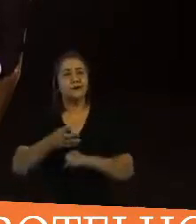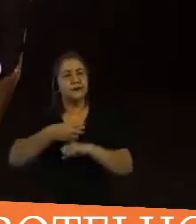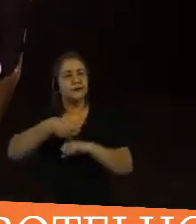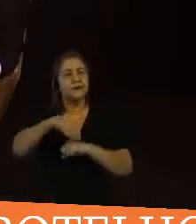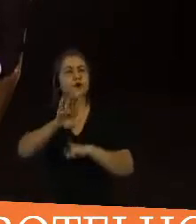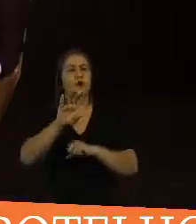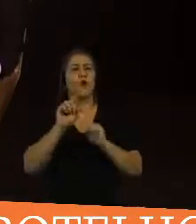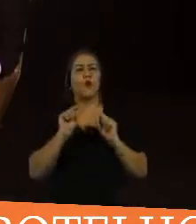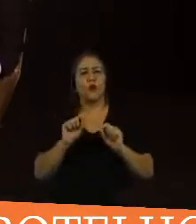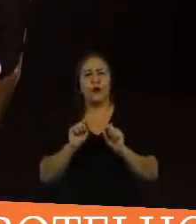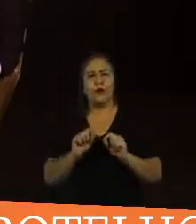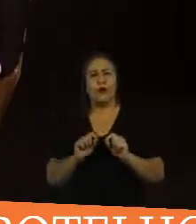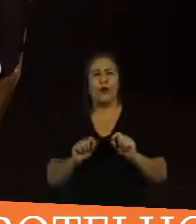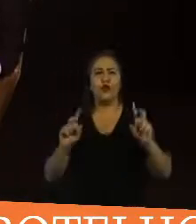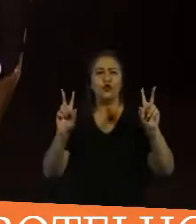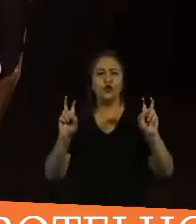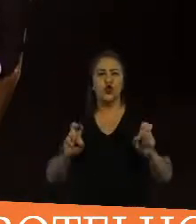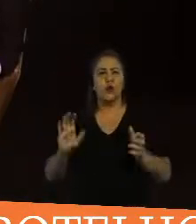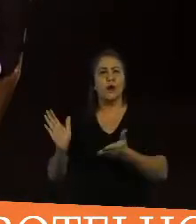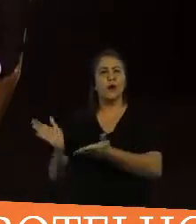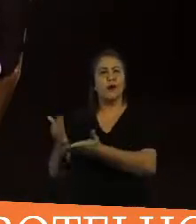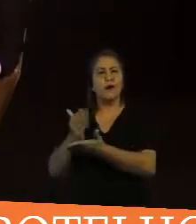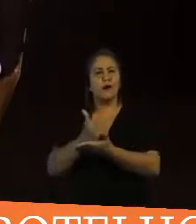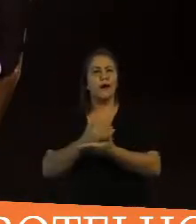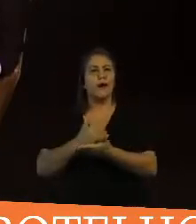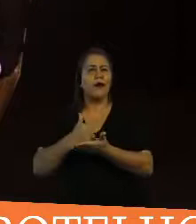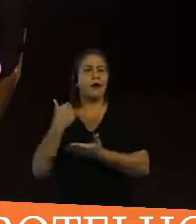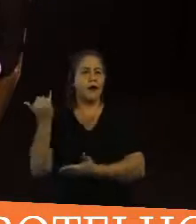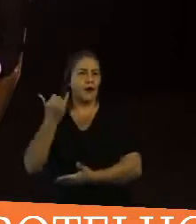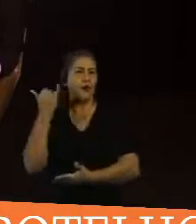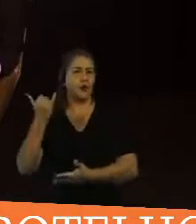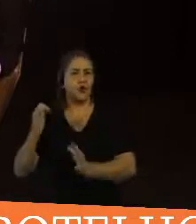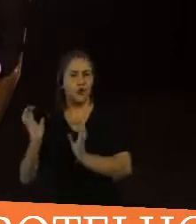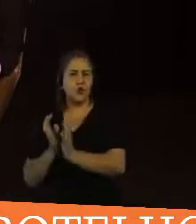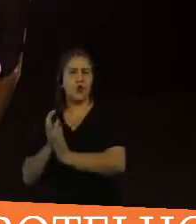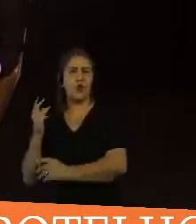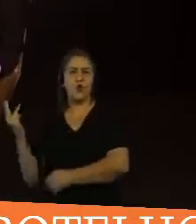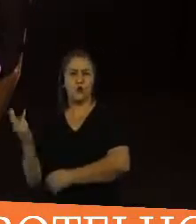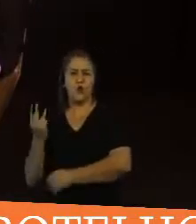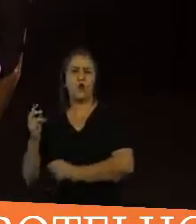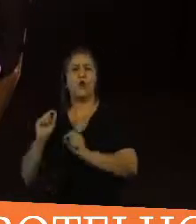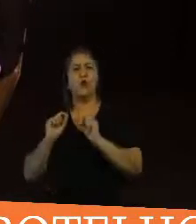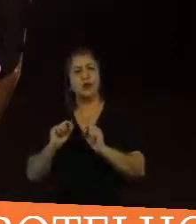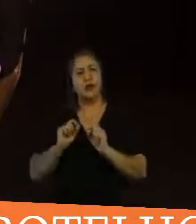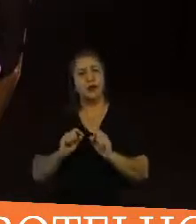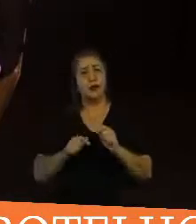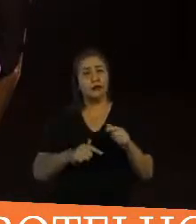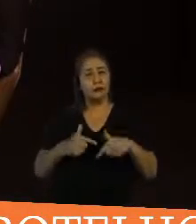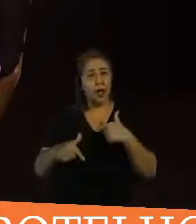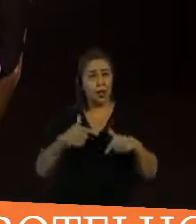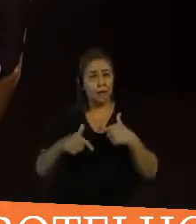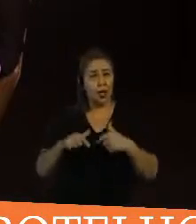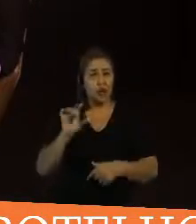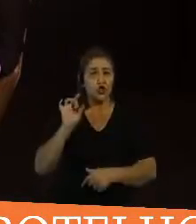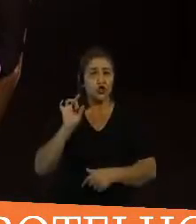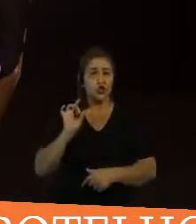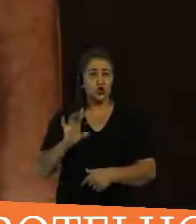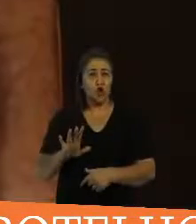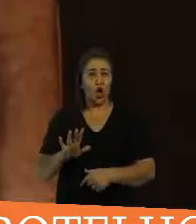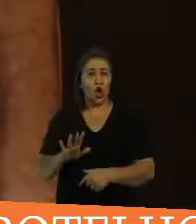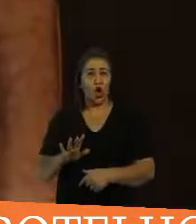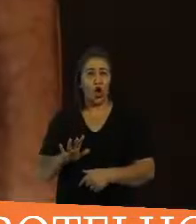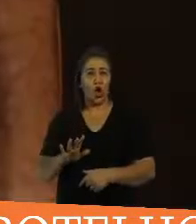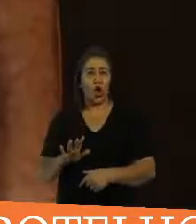vocês sobre um outro dado importante do grupo Os Menestréis. O nosso trabalho ele não é somente